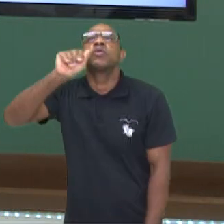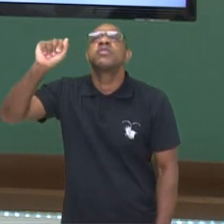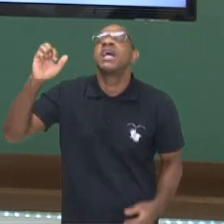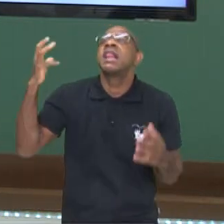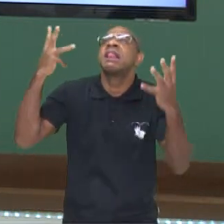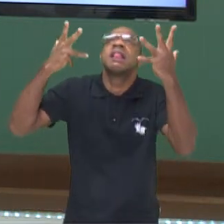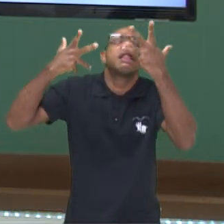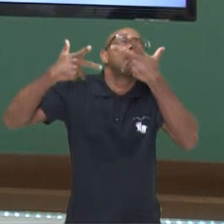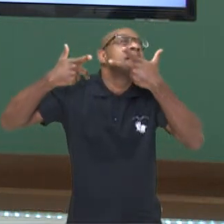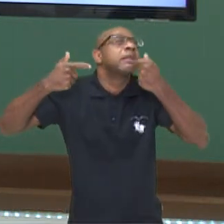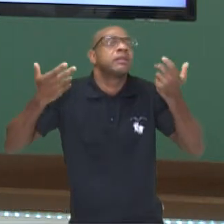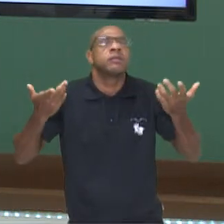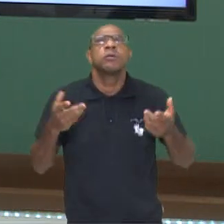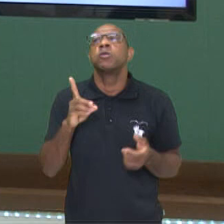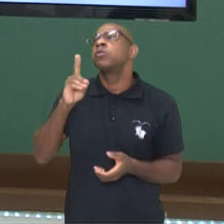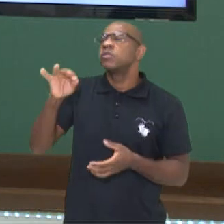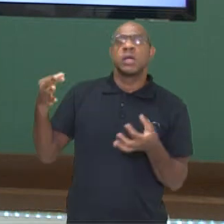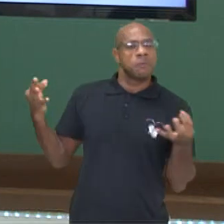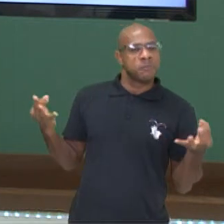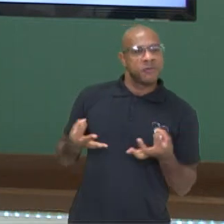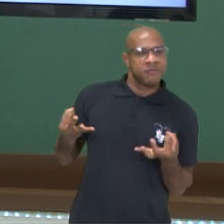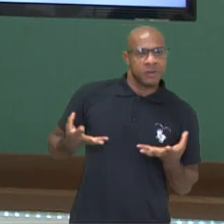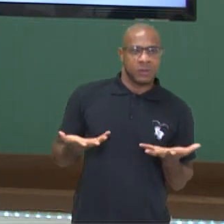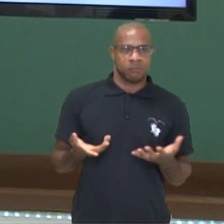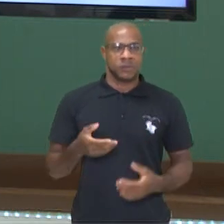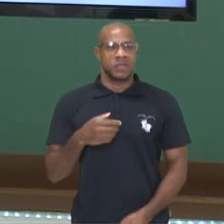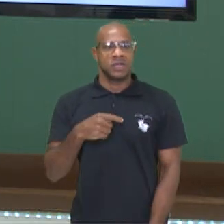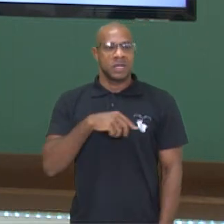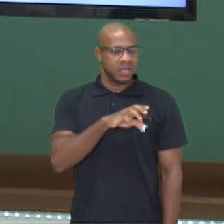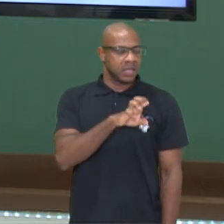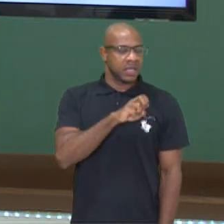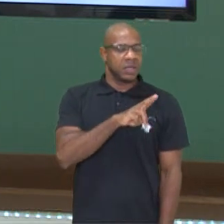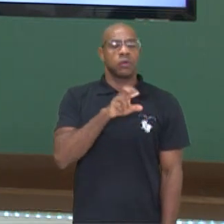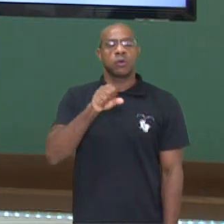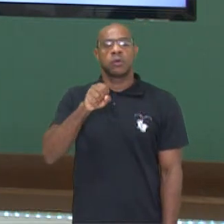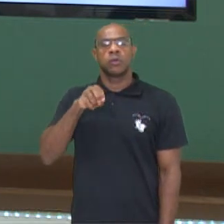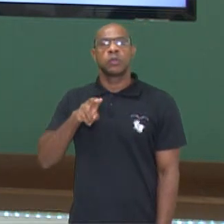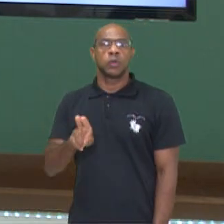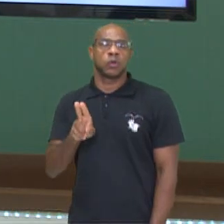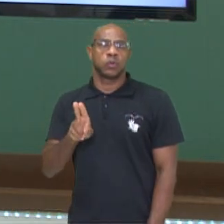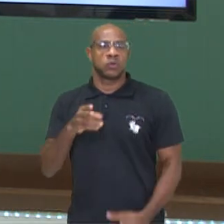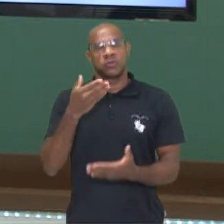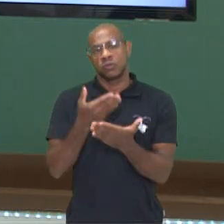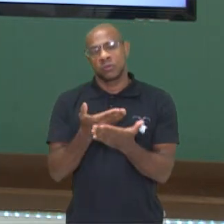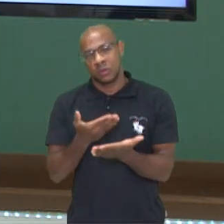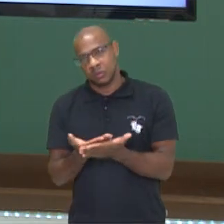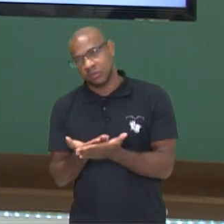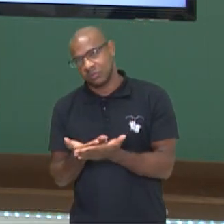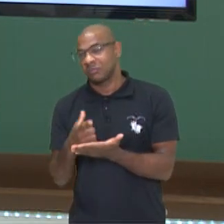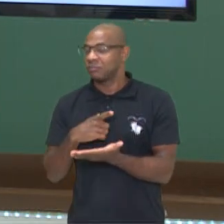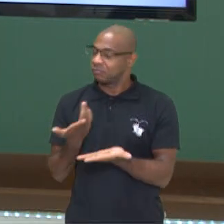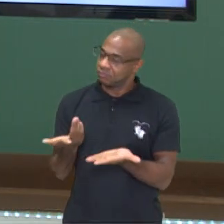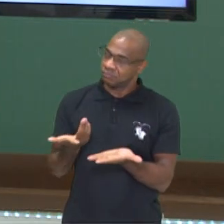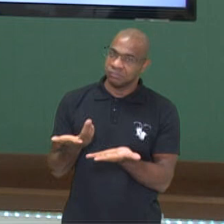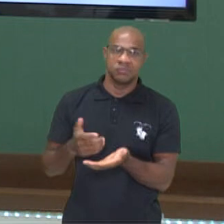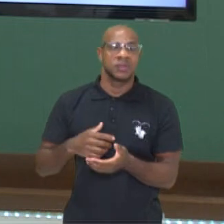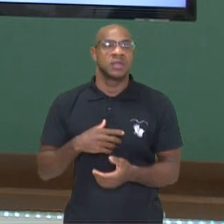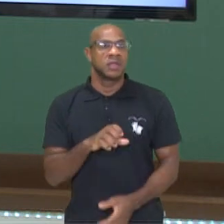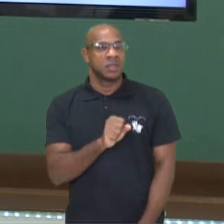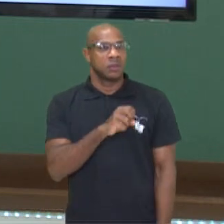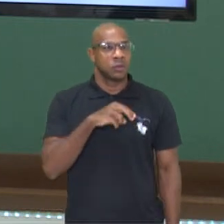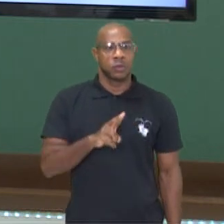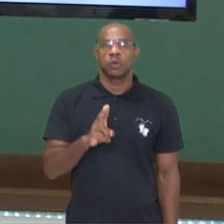sol deixa o dia perfeito. Eu sou um estudante. Eu sou uma estudante. Eu sou